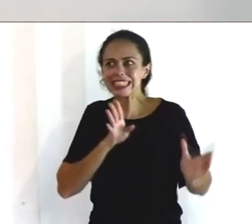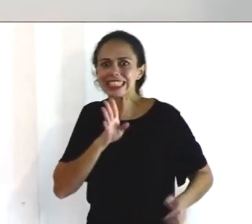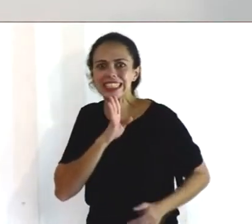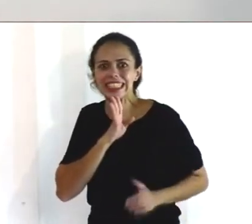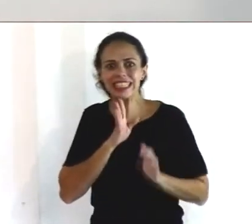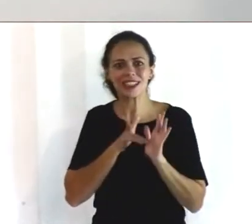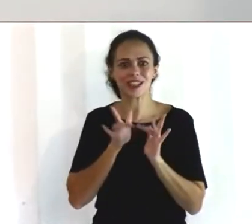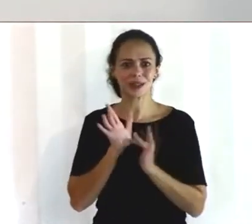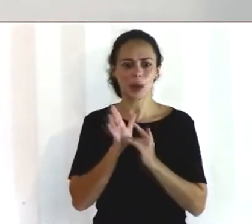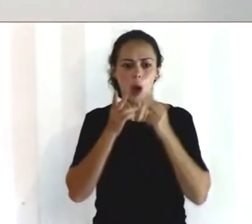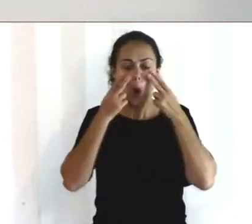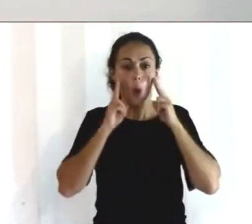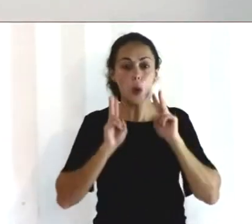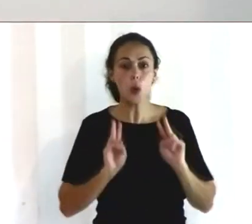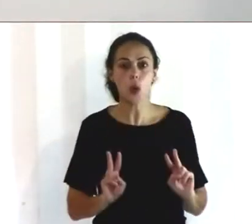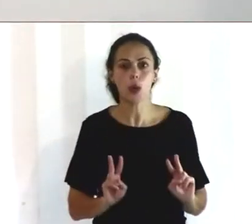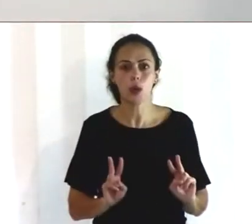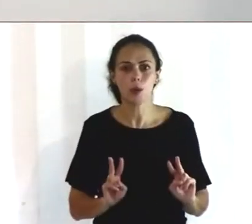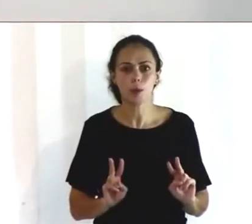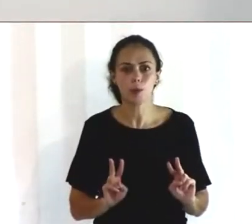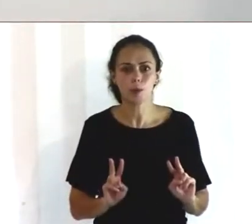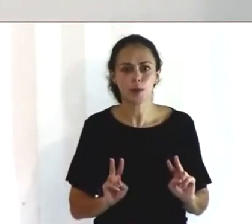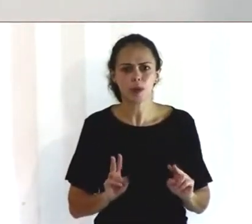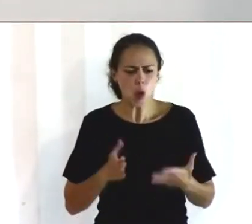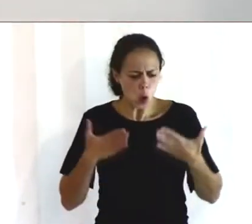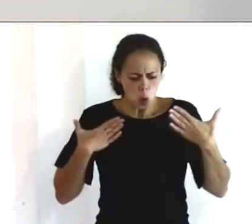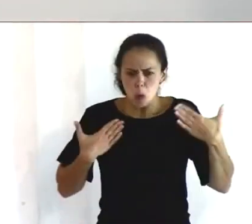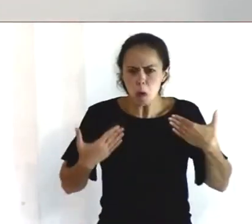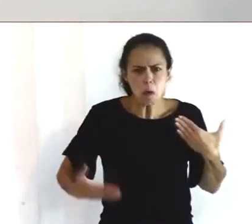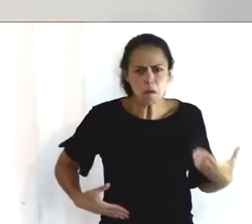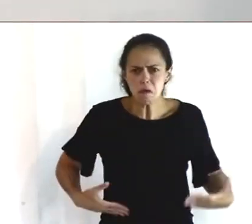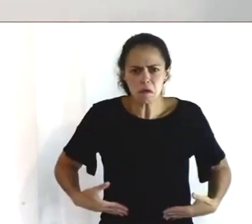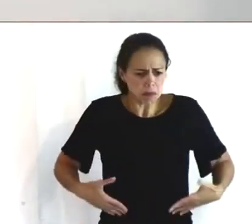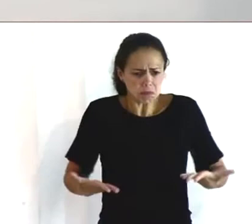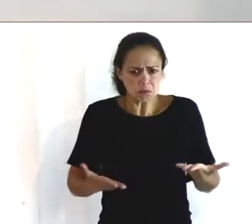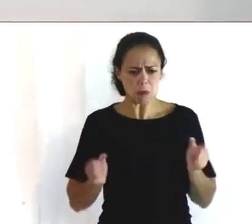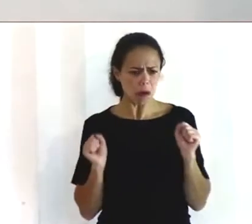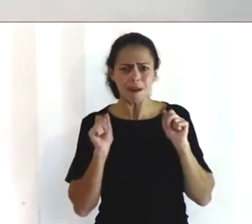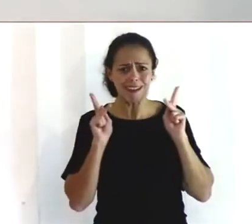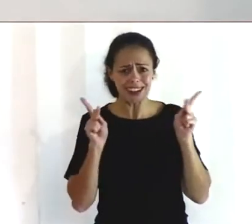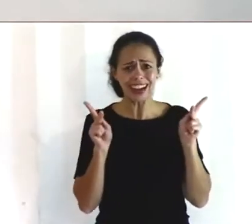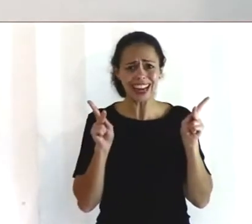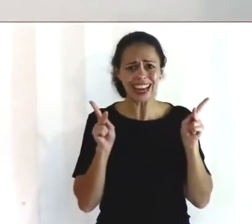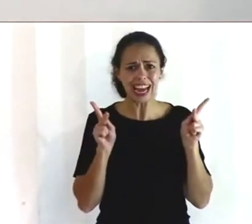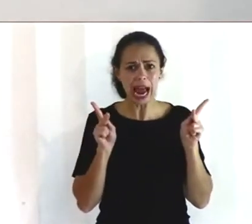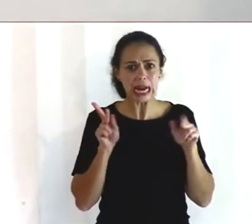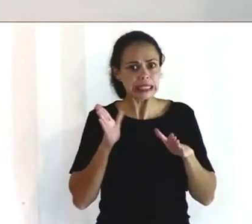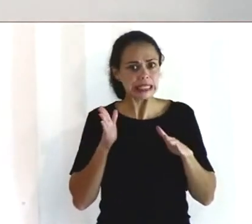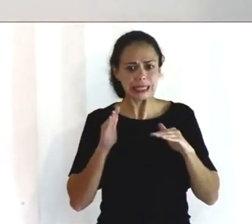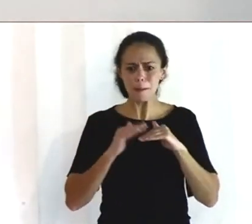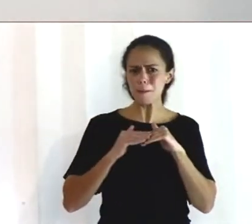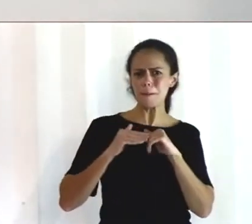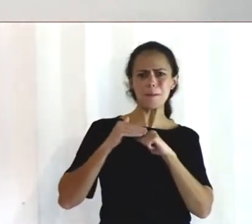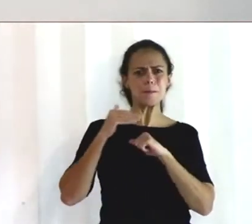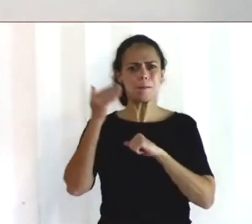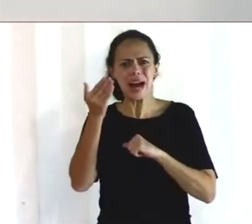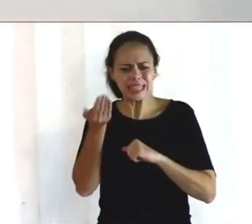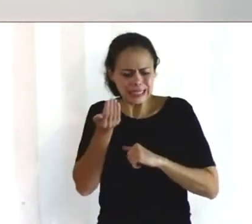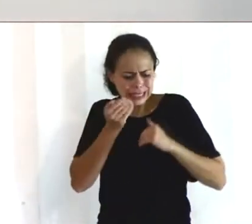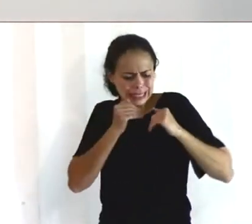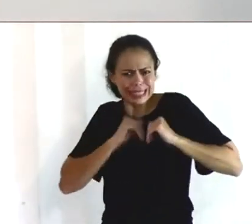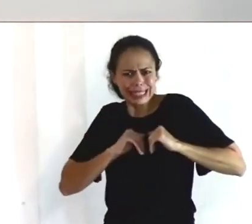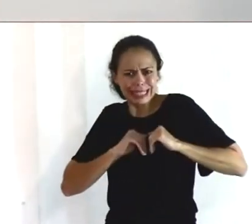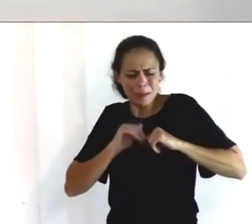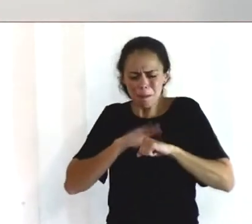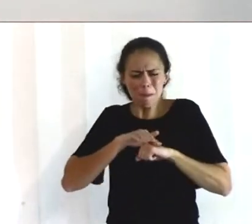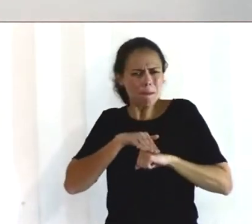O testemunho de um salvo é que ele viveu para sempre. Na